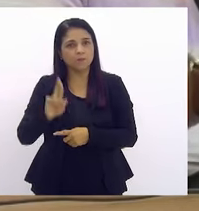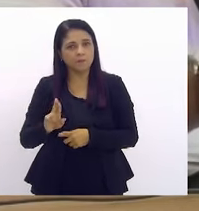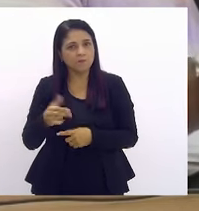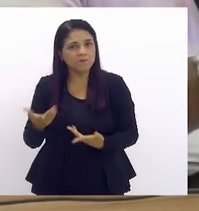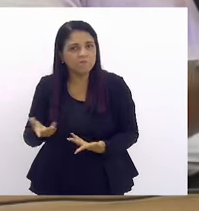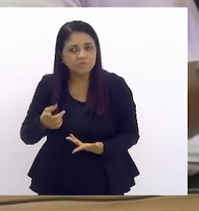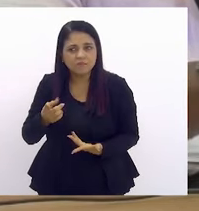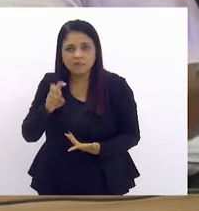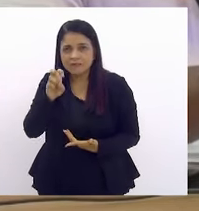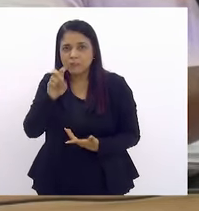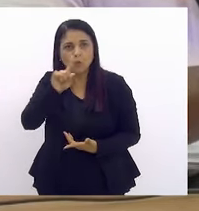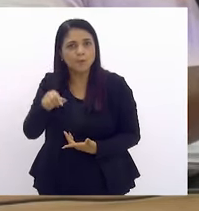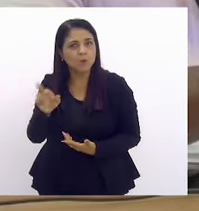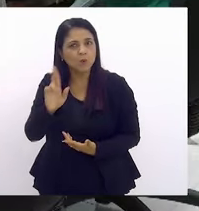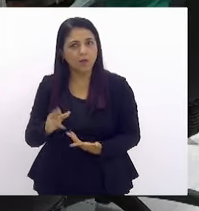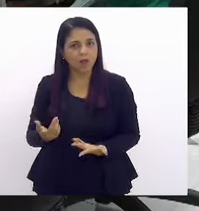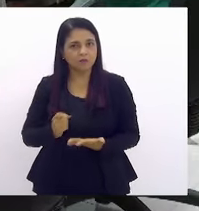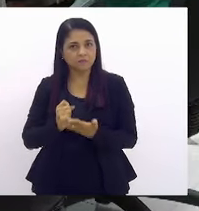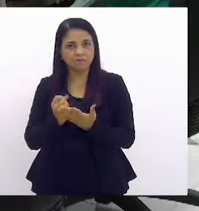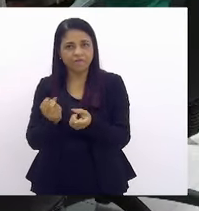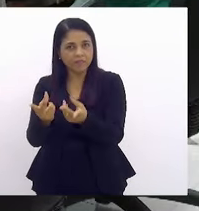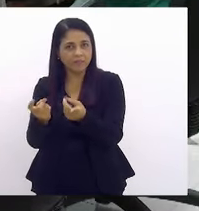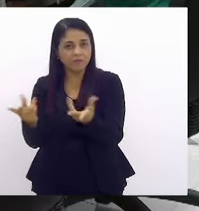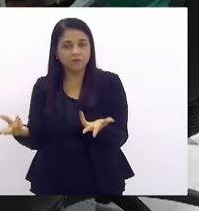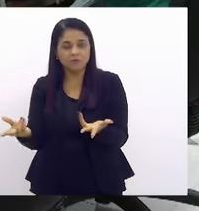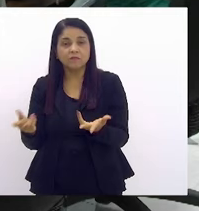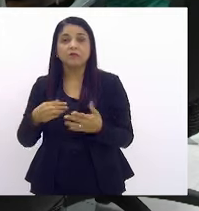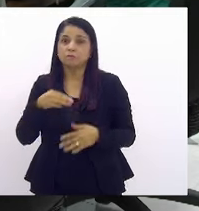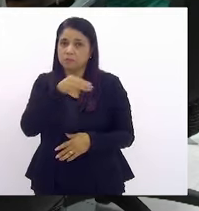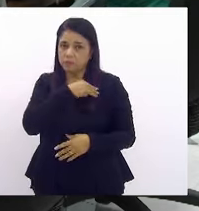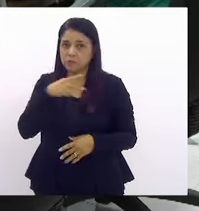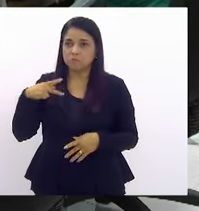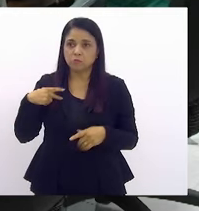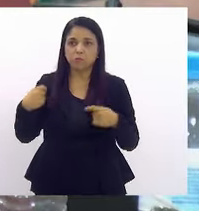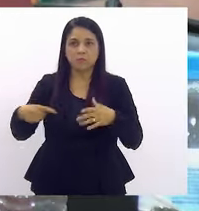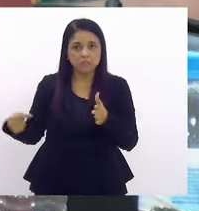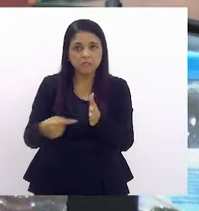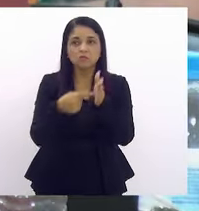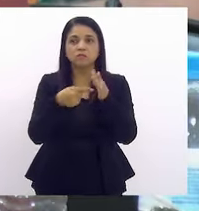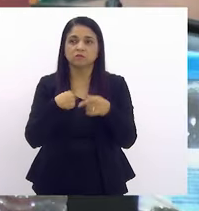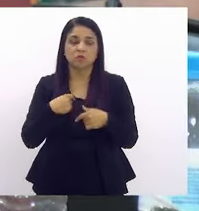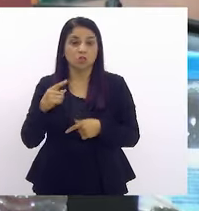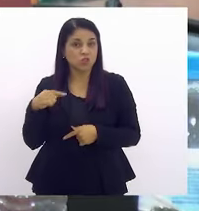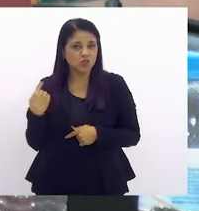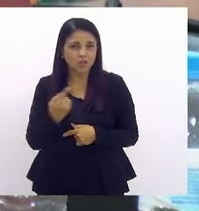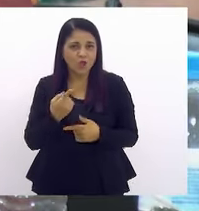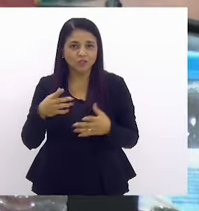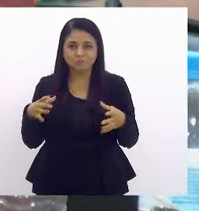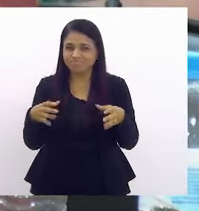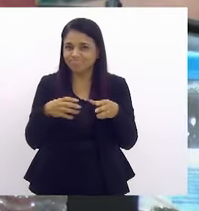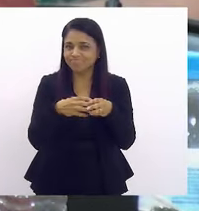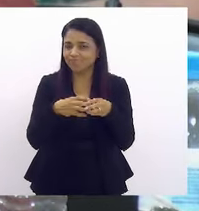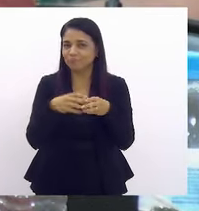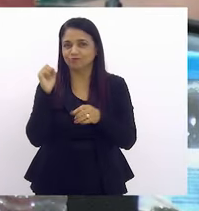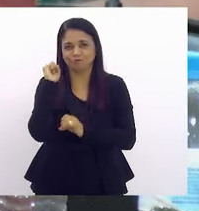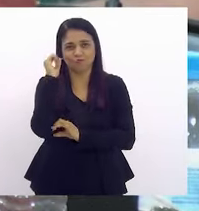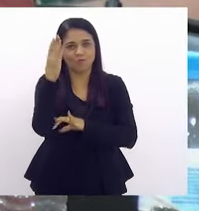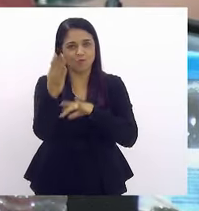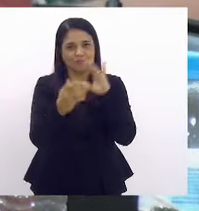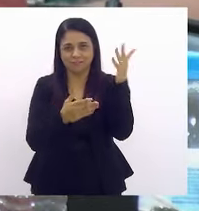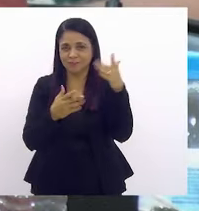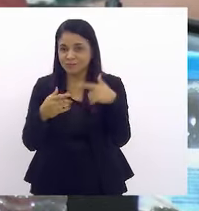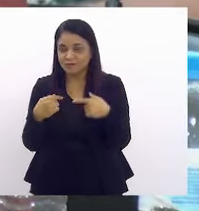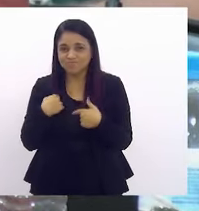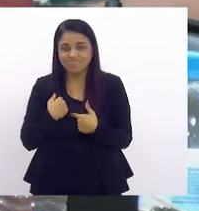à Polícia Civil, mas também ao Ministério Público, porque nós do urbanismo não vamos conseguir avançar, nós temos um limite. Né? Nós não